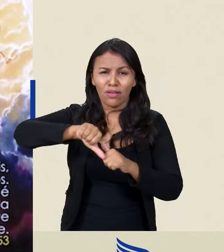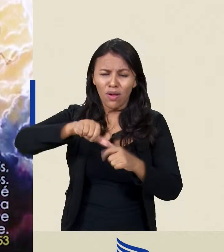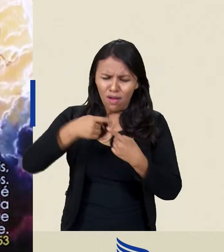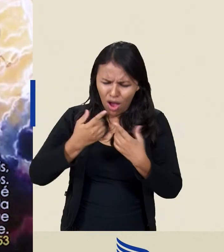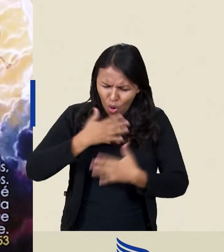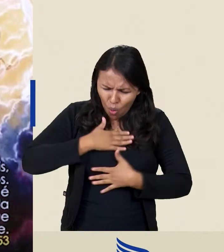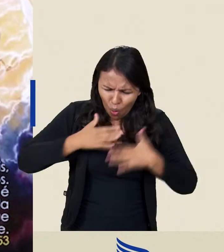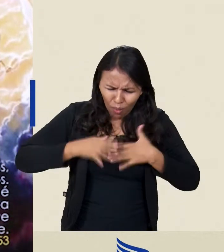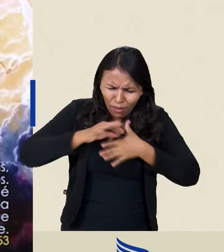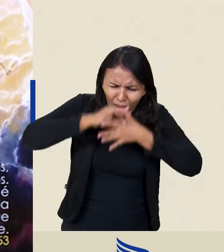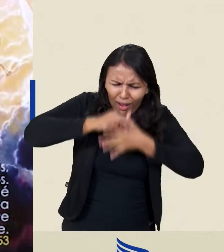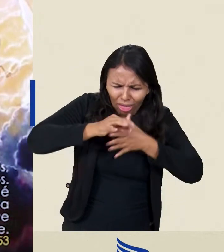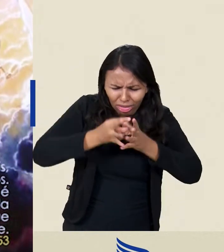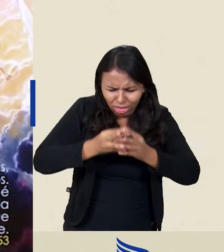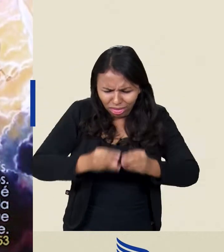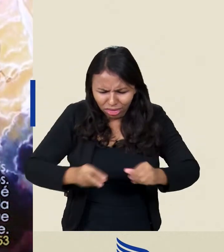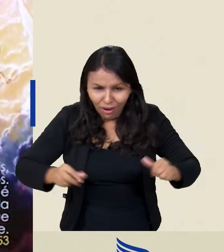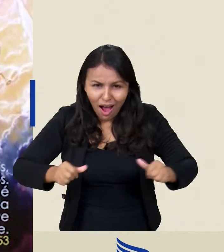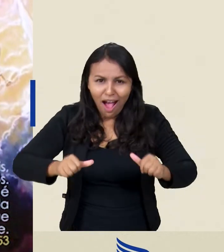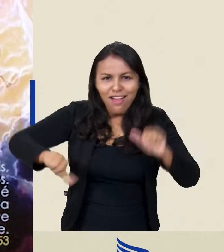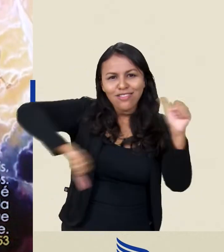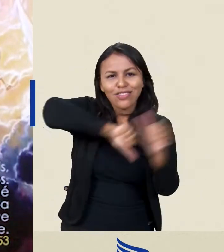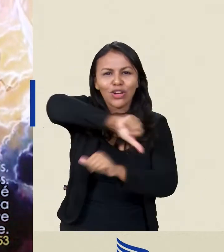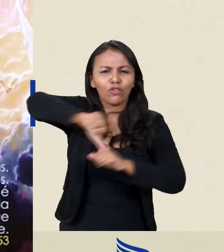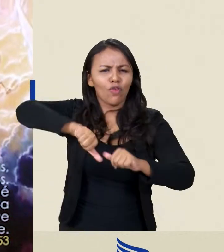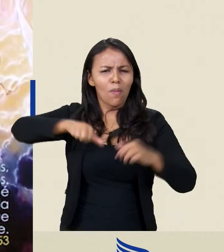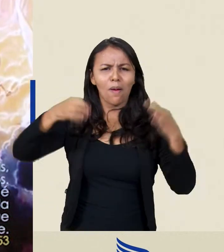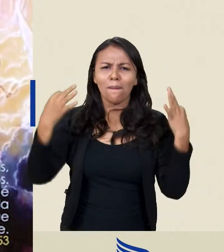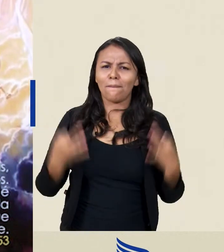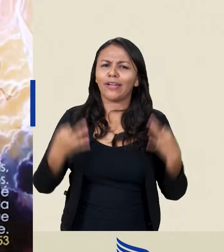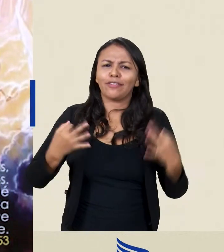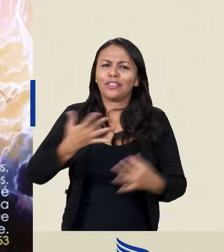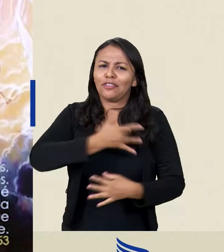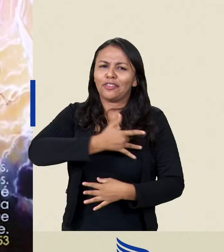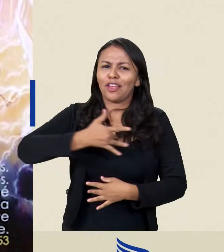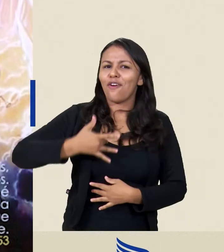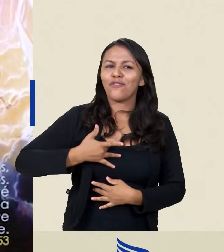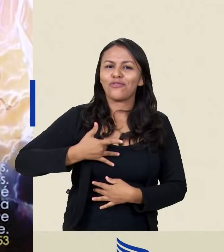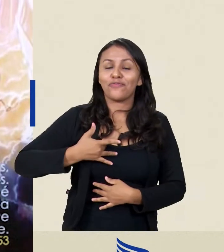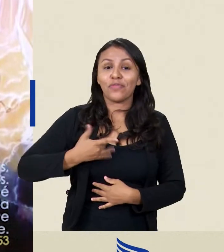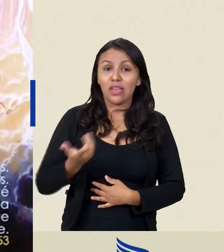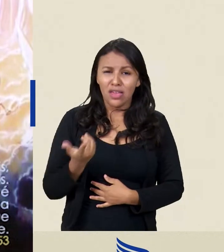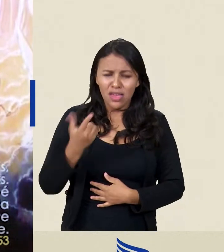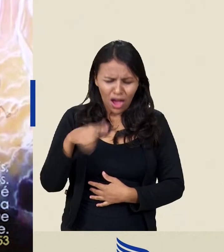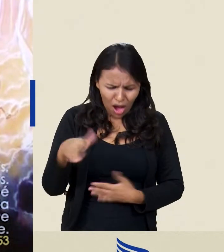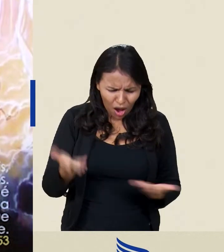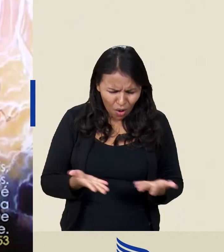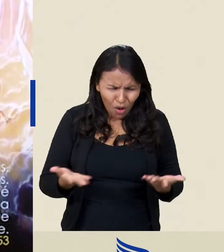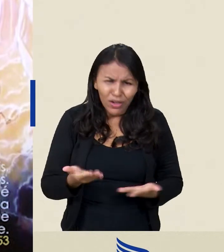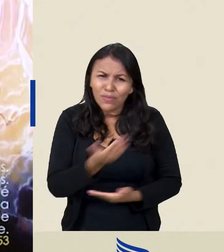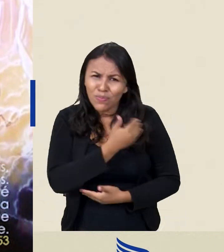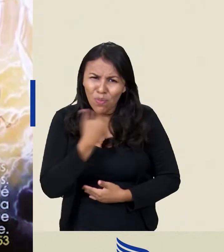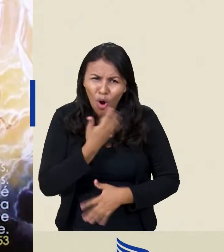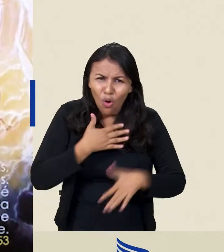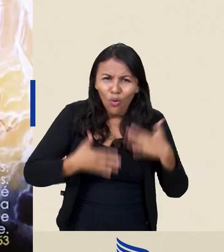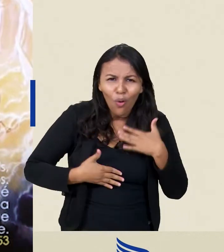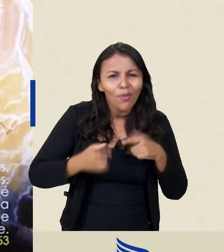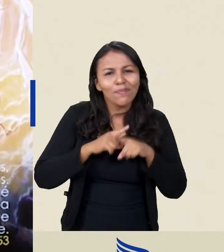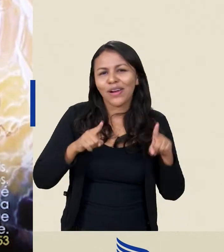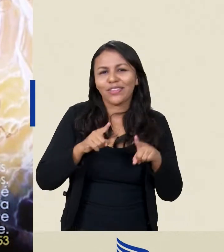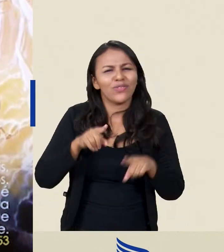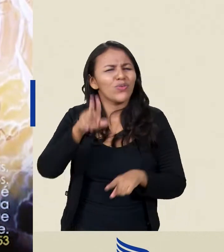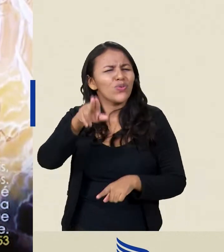que é corruptível se revista da incorruptibilidade, e que isto que é mortal se revista da